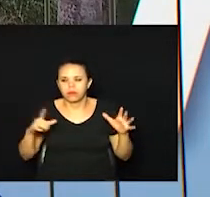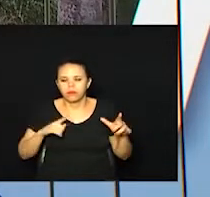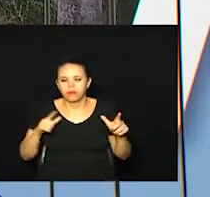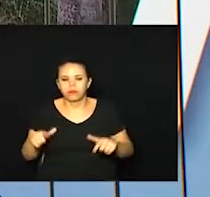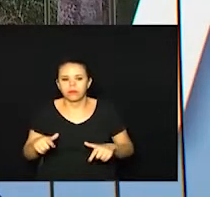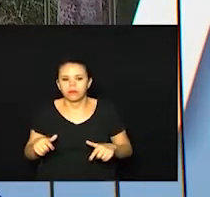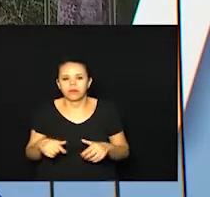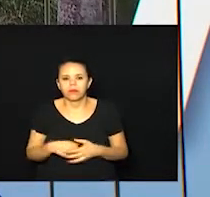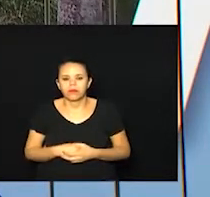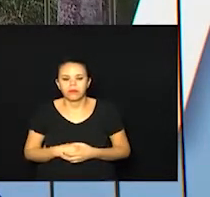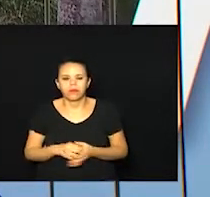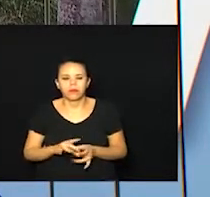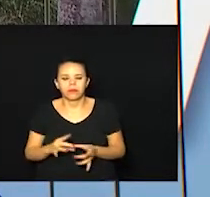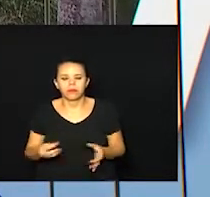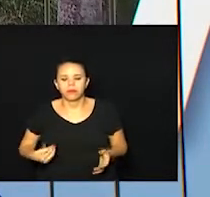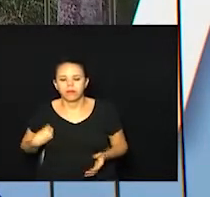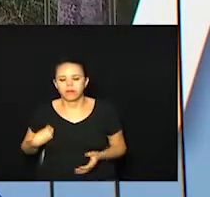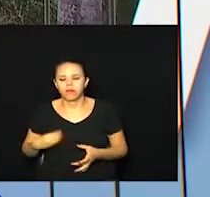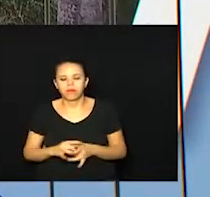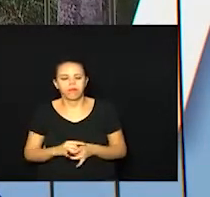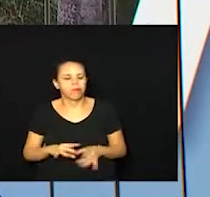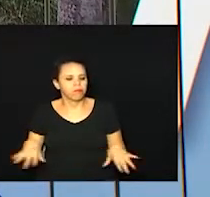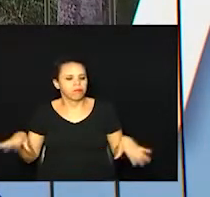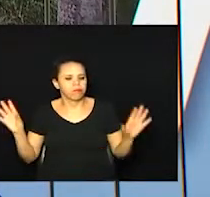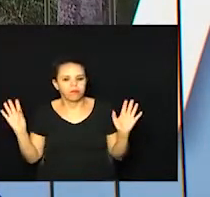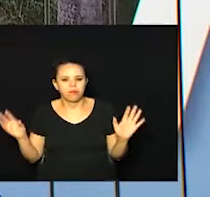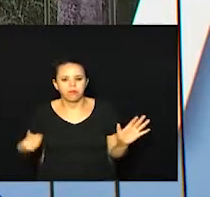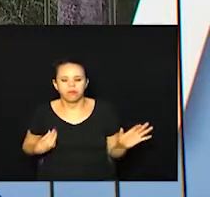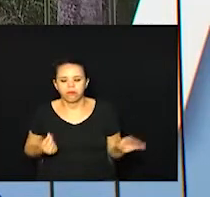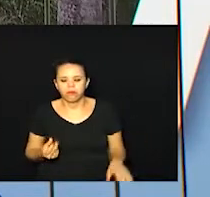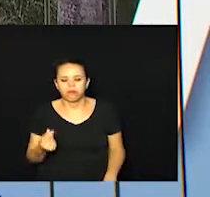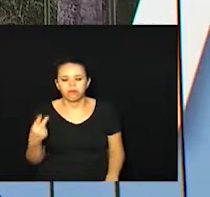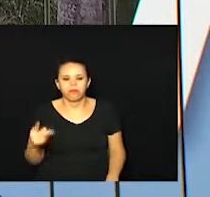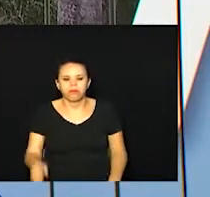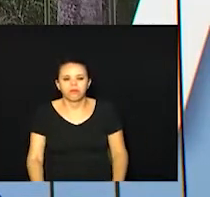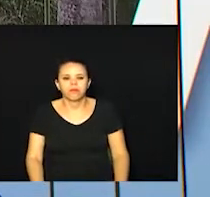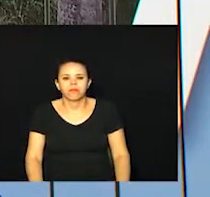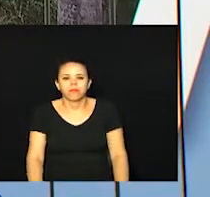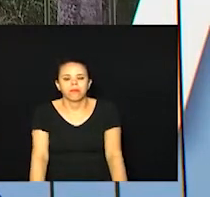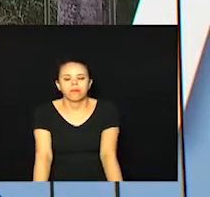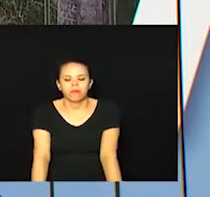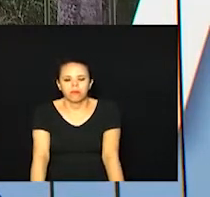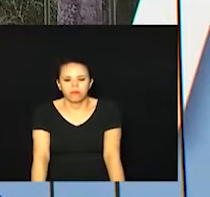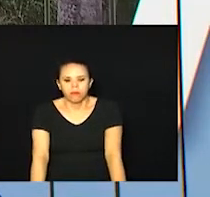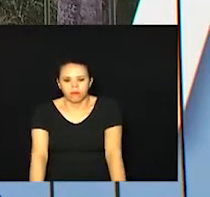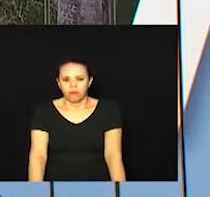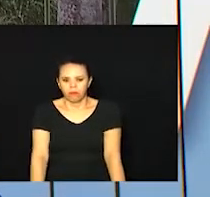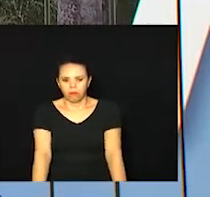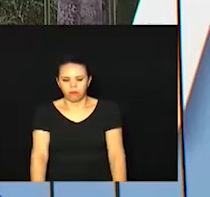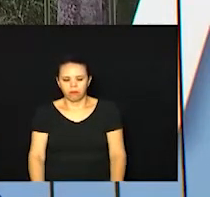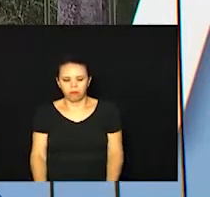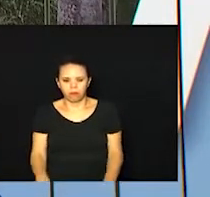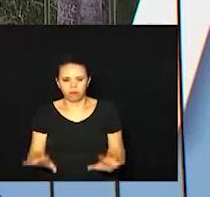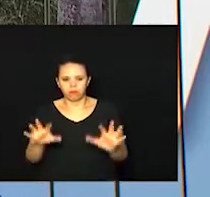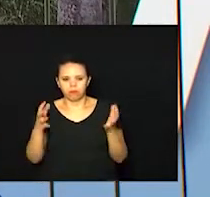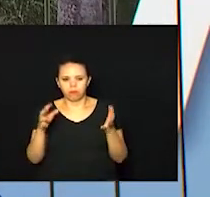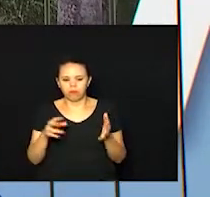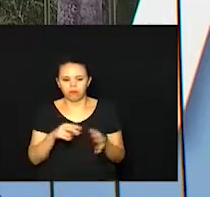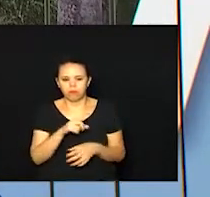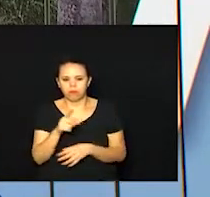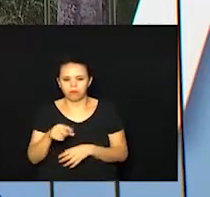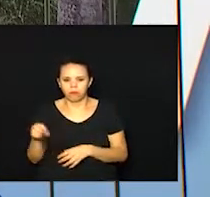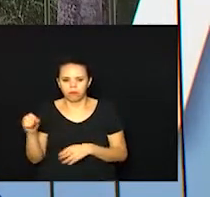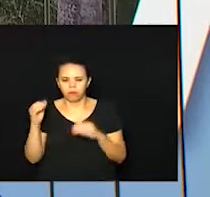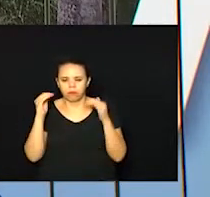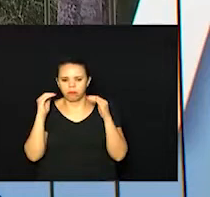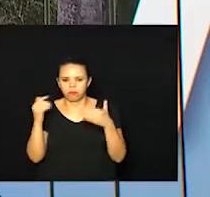e lá eles pudessem viver o restante da vida deles. E que o Bosque do Jequitibás cumprisse,